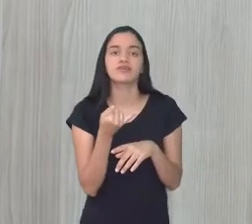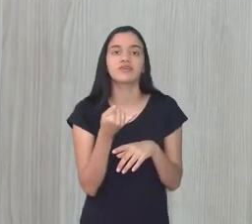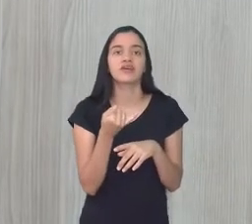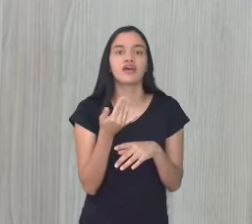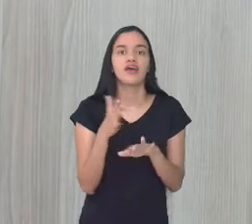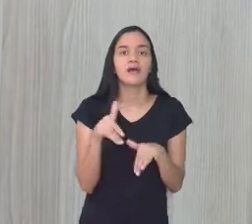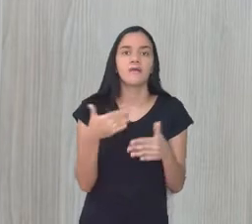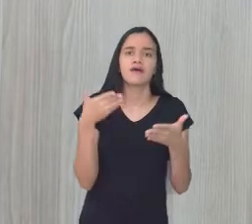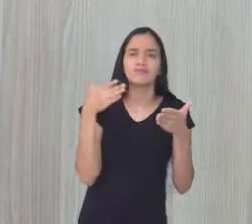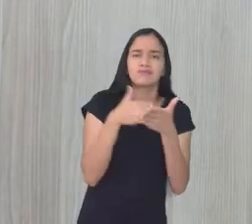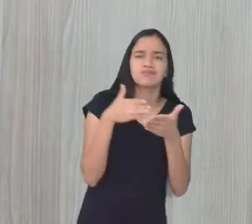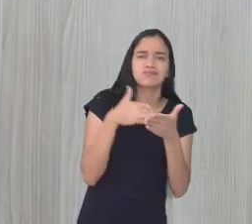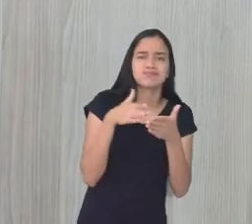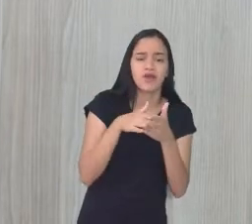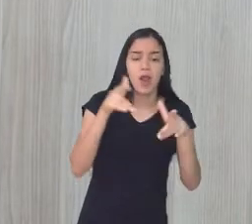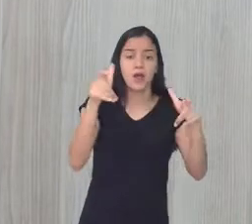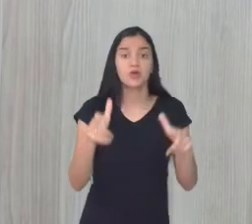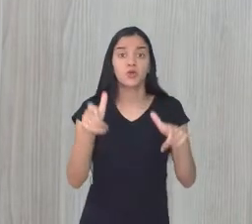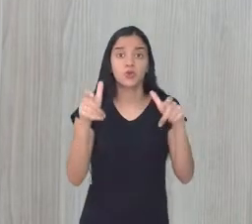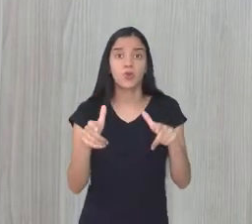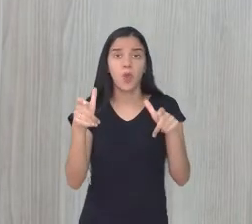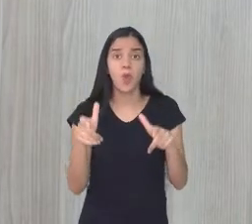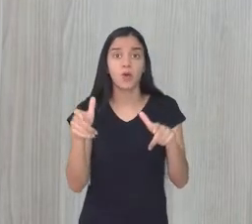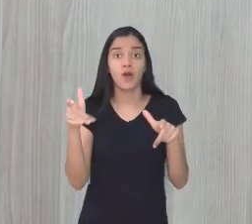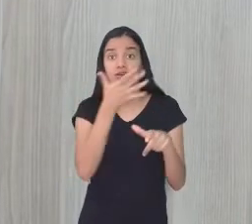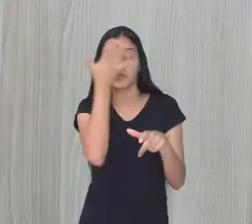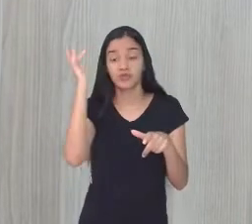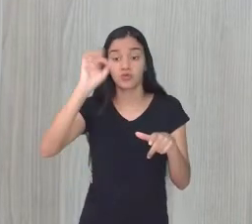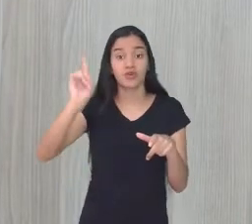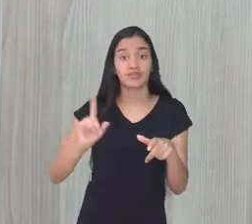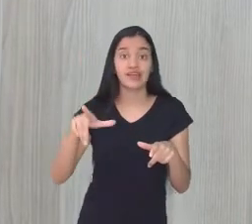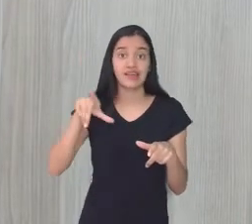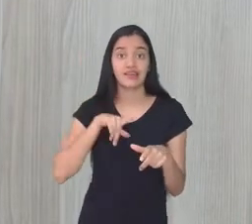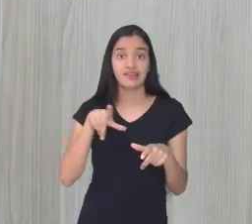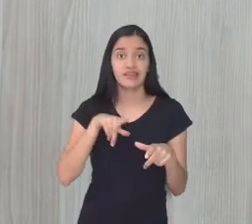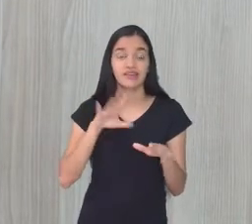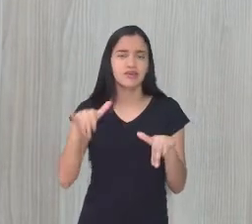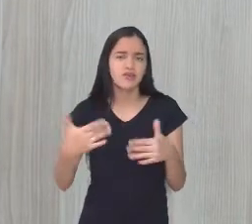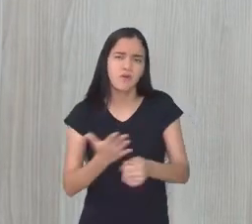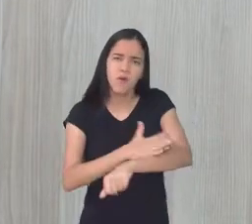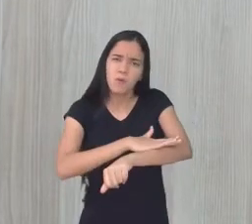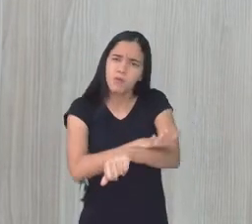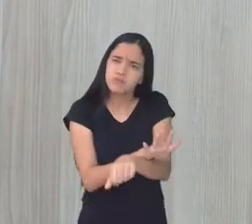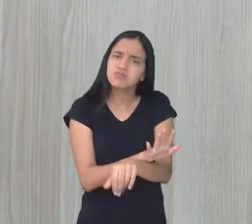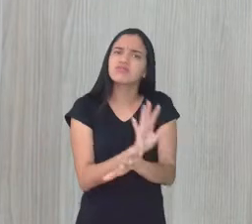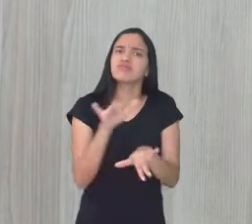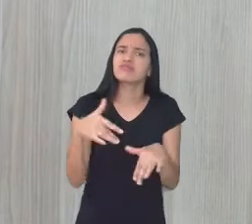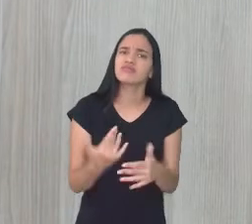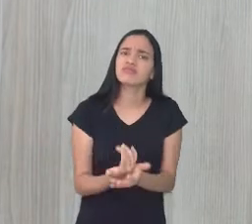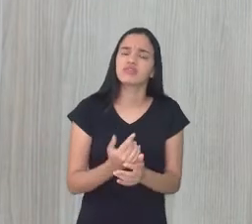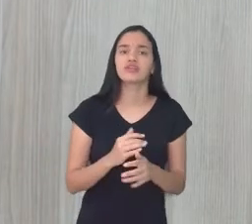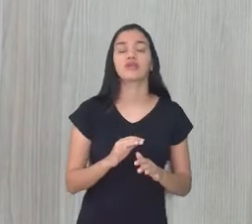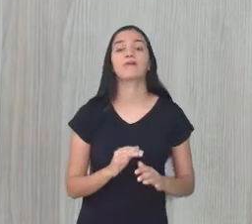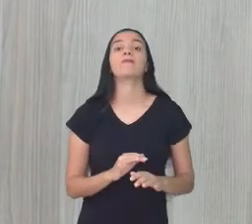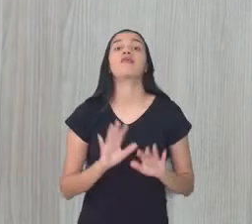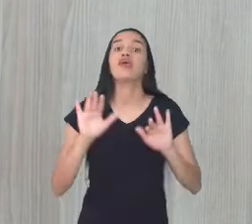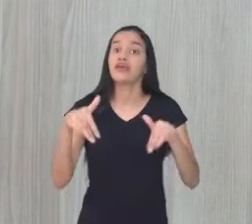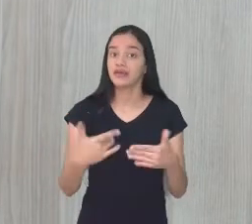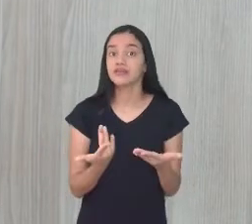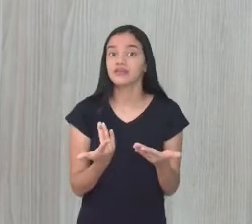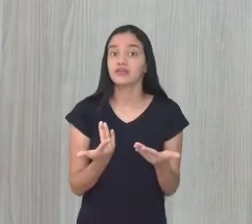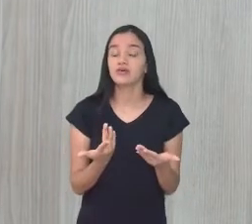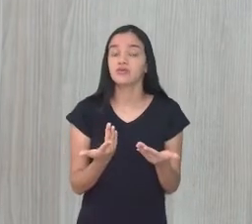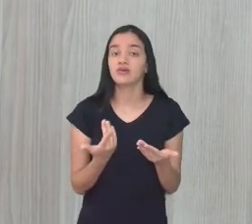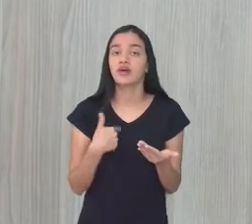serem atingidas e estarem no seu local, no local que eles quiserem. Então, vamos acabar, gente, esse preconceito, essa discriminação. Então, isso